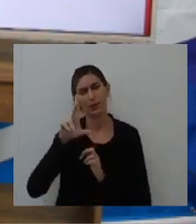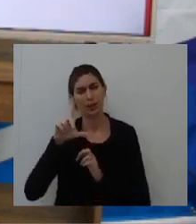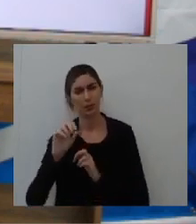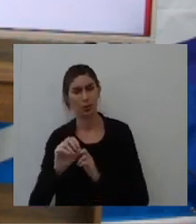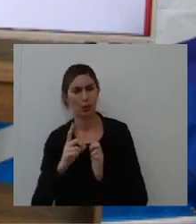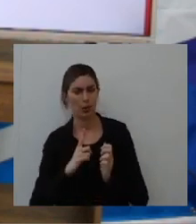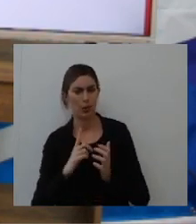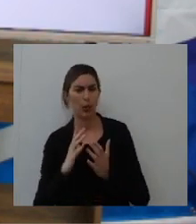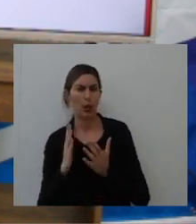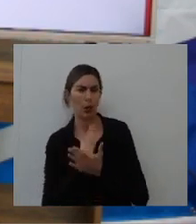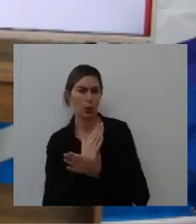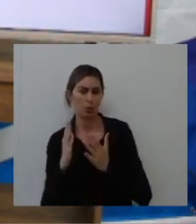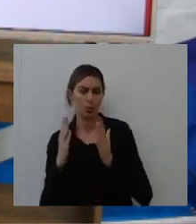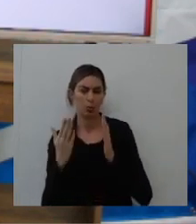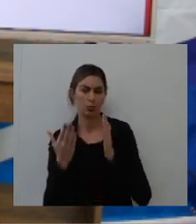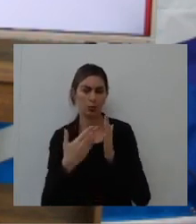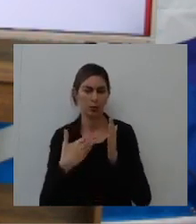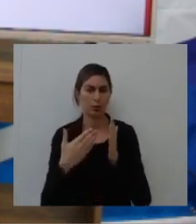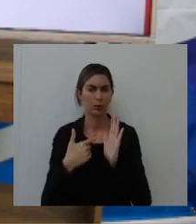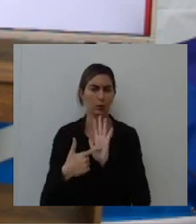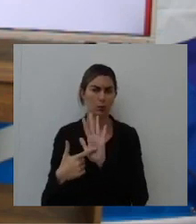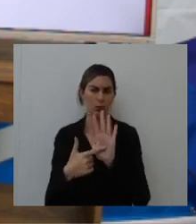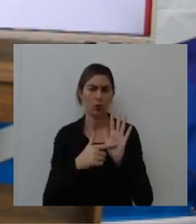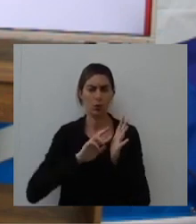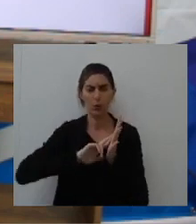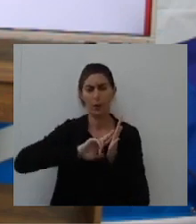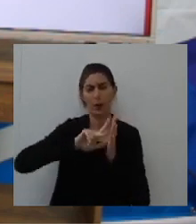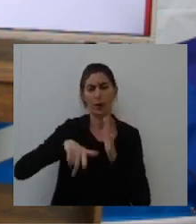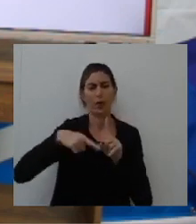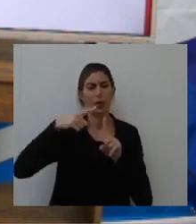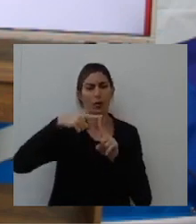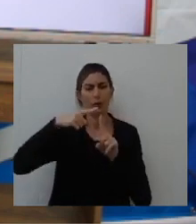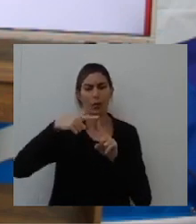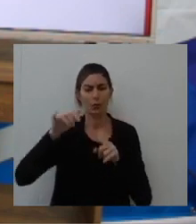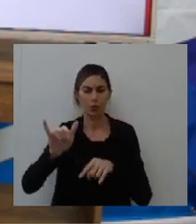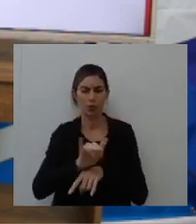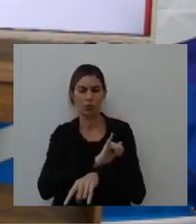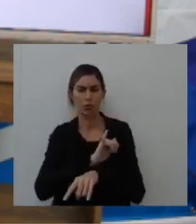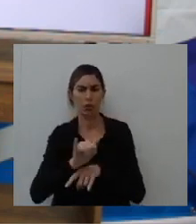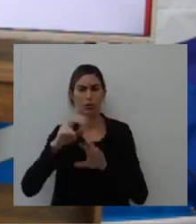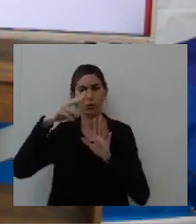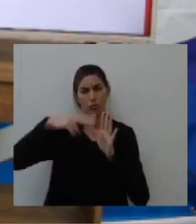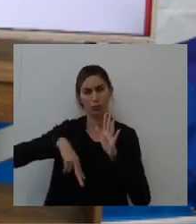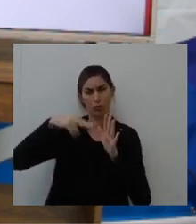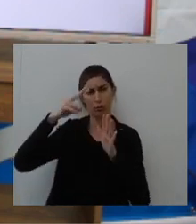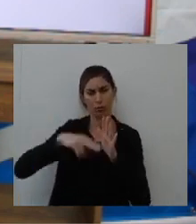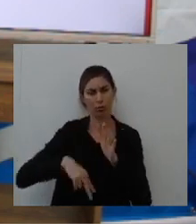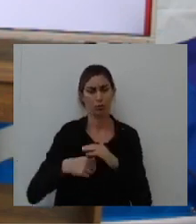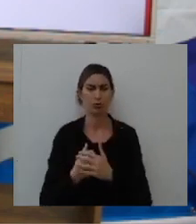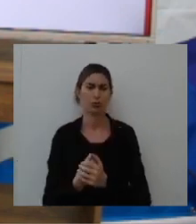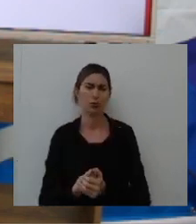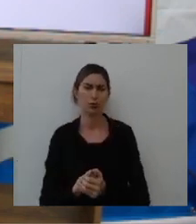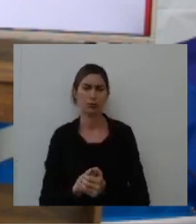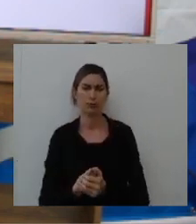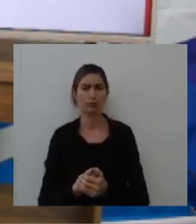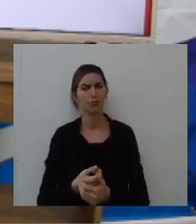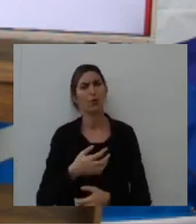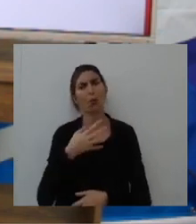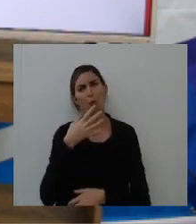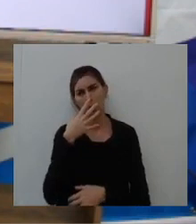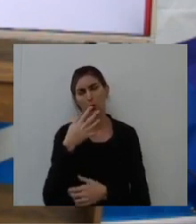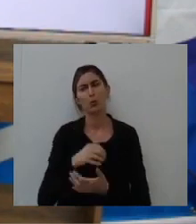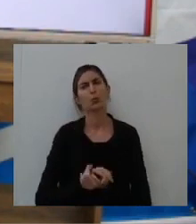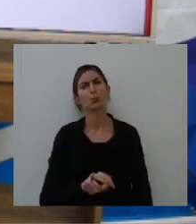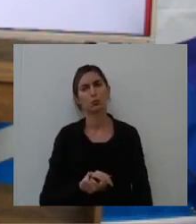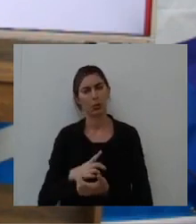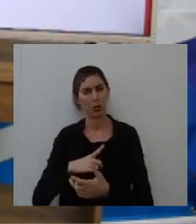Existe algum livro que apresenta os vários tipos de estratégias de leitura? Olha, Pablo, eu